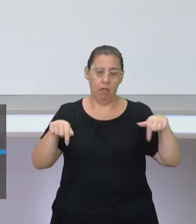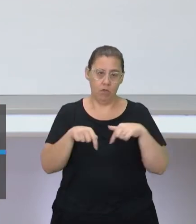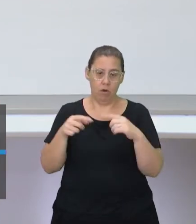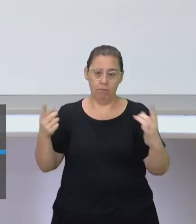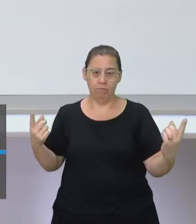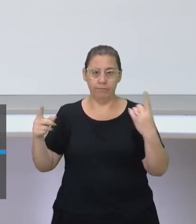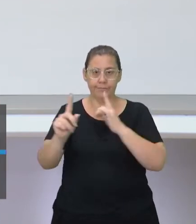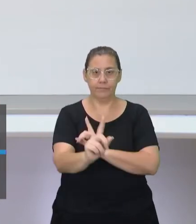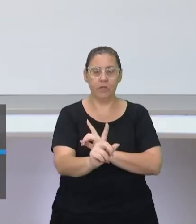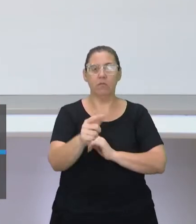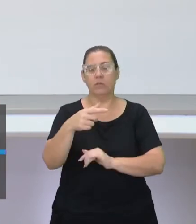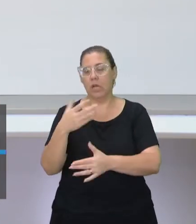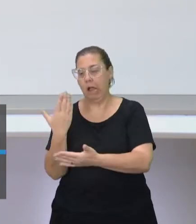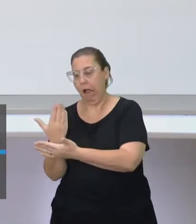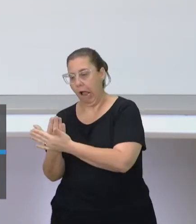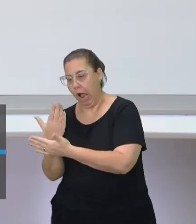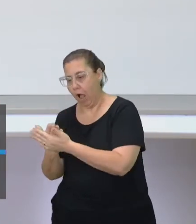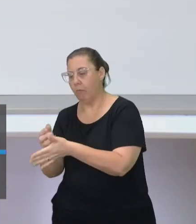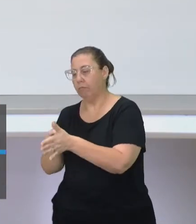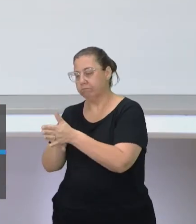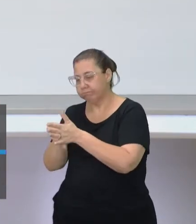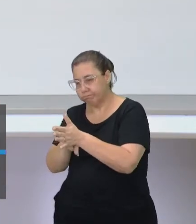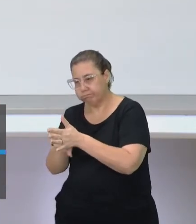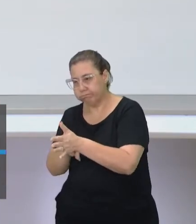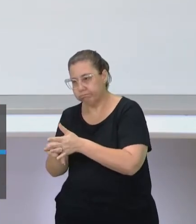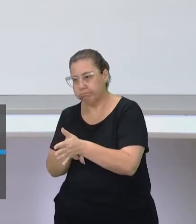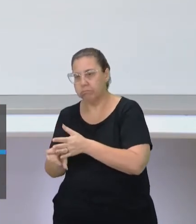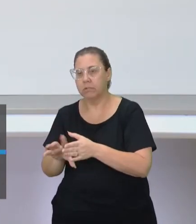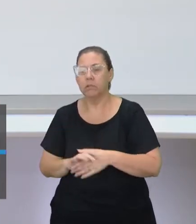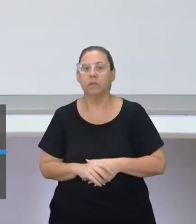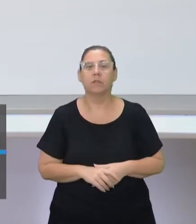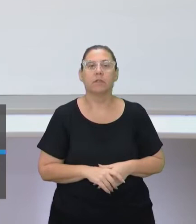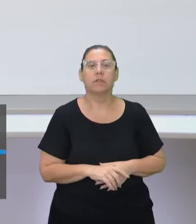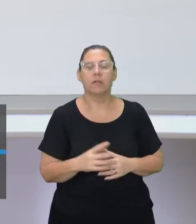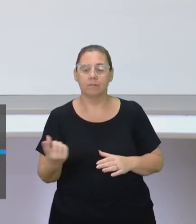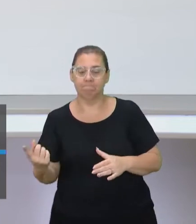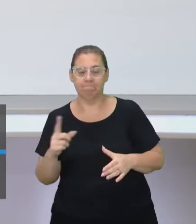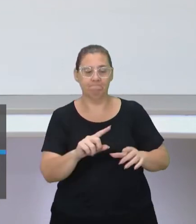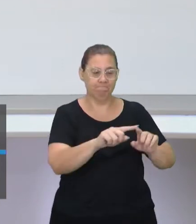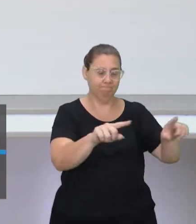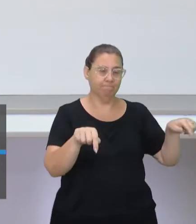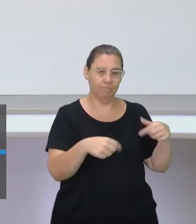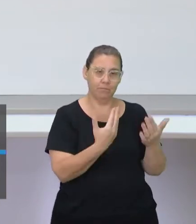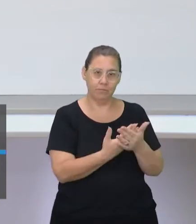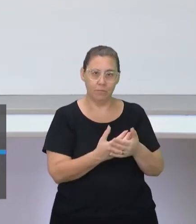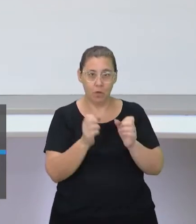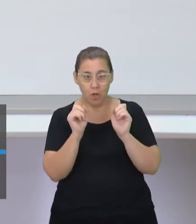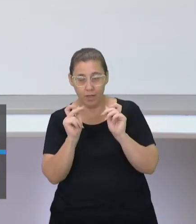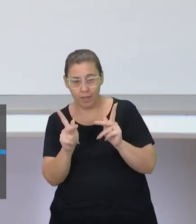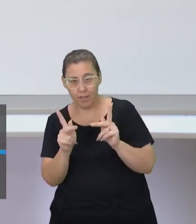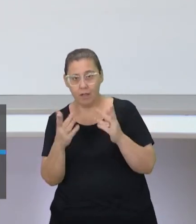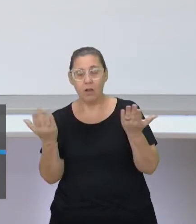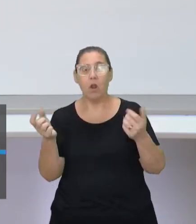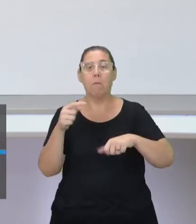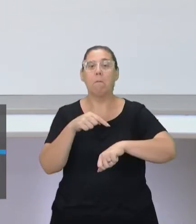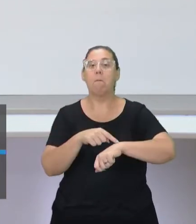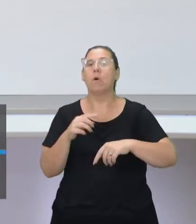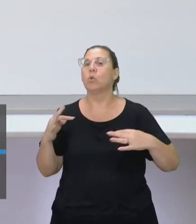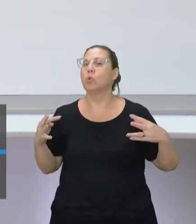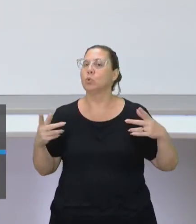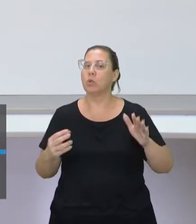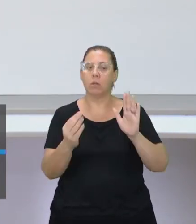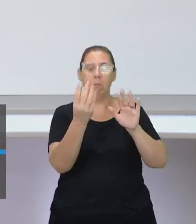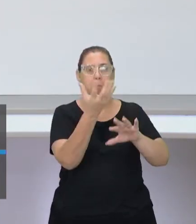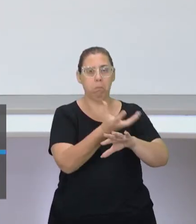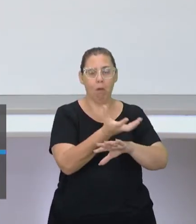né? Que você estudou em casa, anotou no seu diário de bordo e está trazendo para a sala de aula. Combinado? E neste momento, todos os